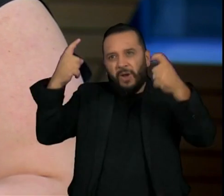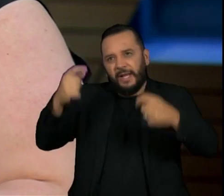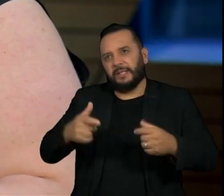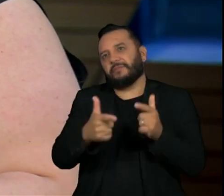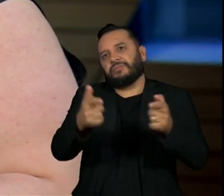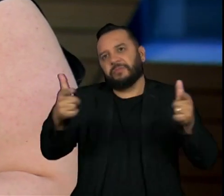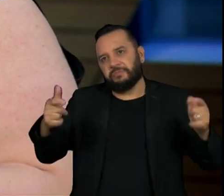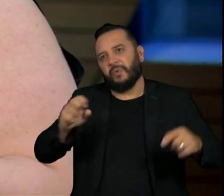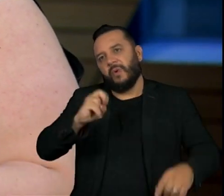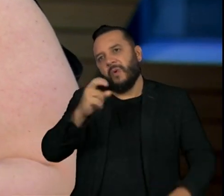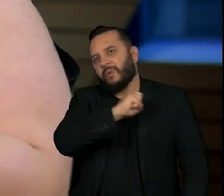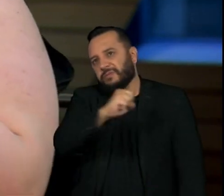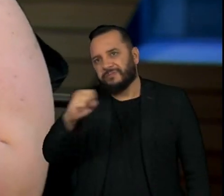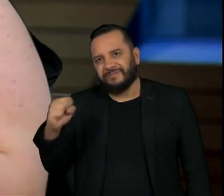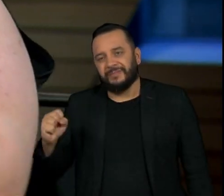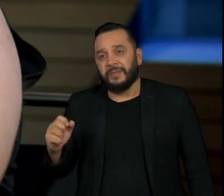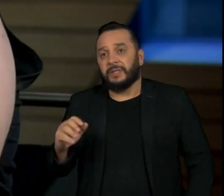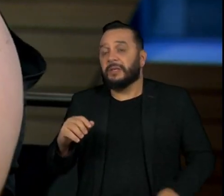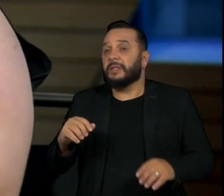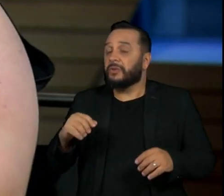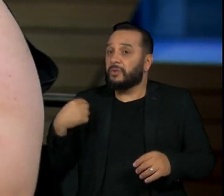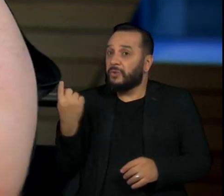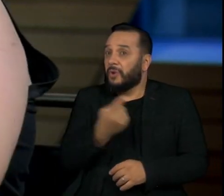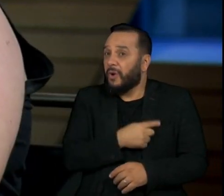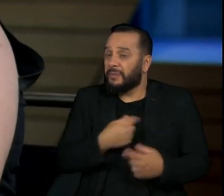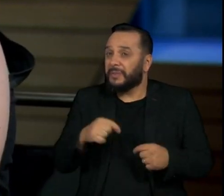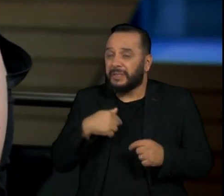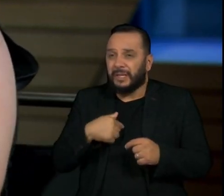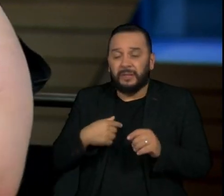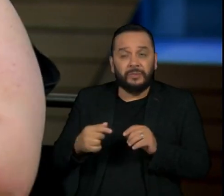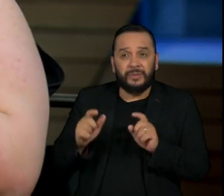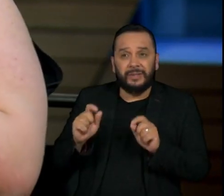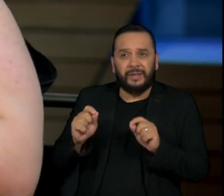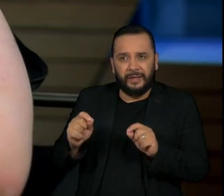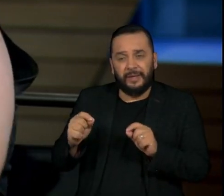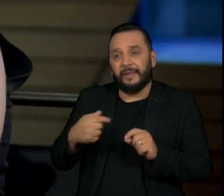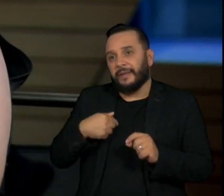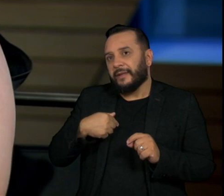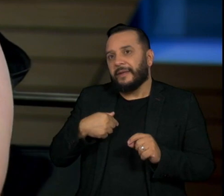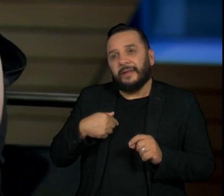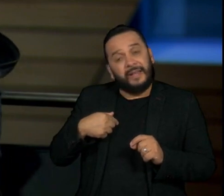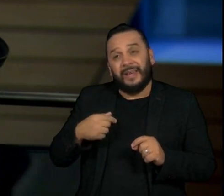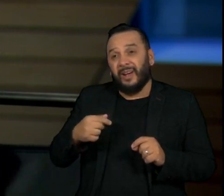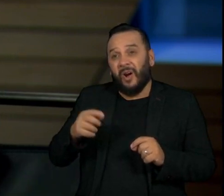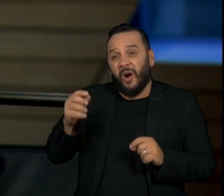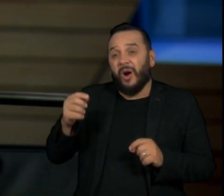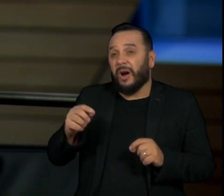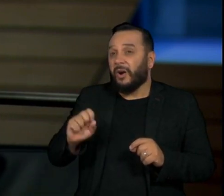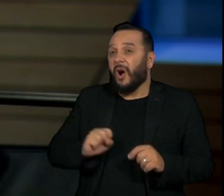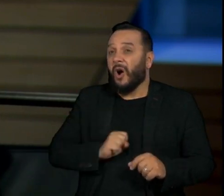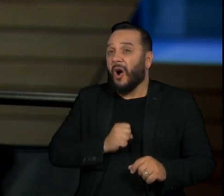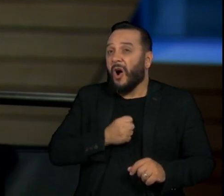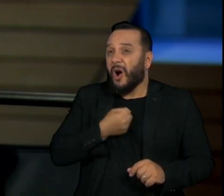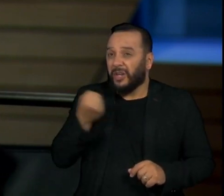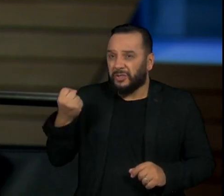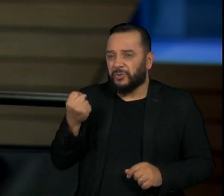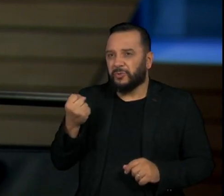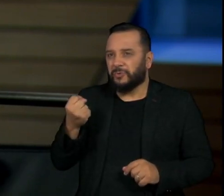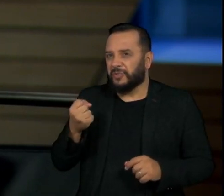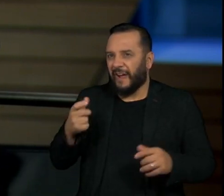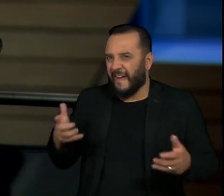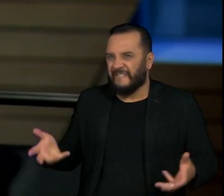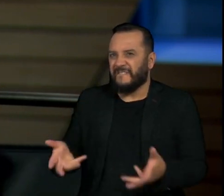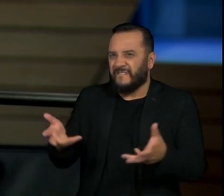e como nós não podemos produzir mais ódio, é difícil dizer isso, mas produzir mais ódio sobre os jovens que estão